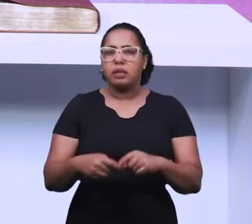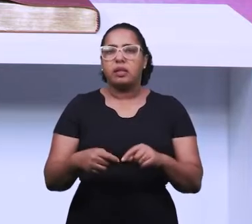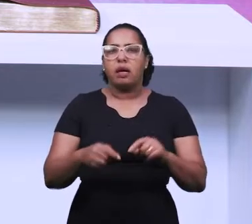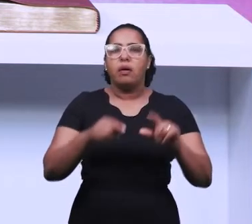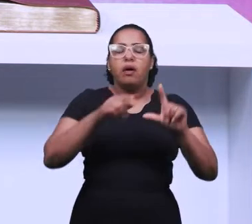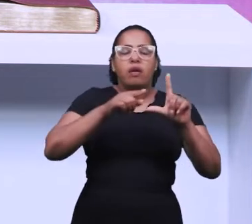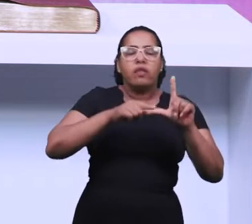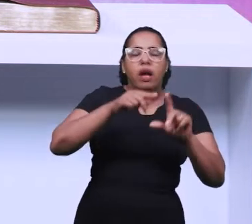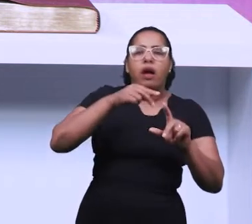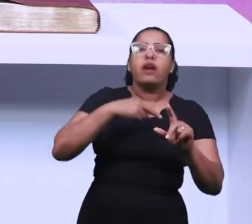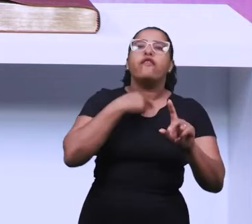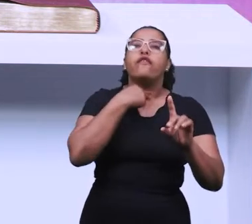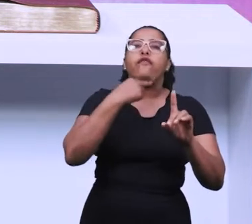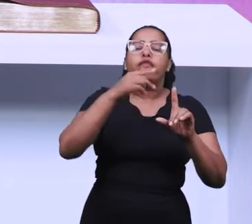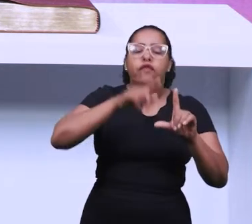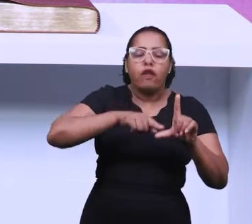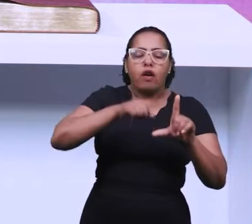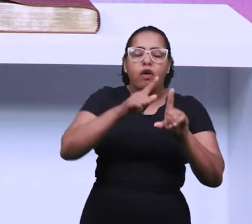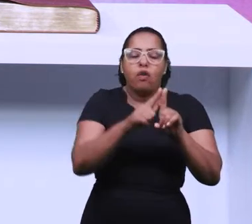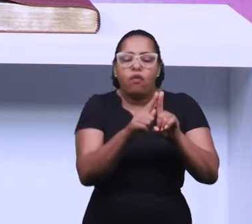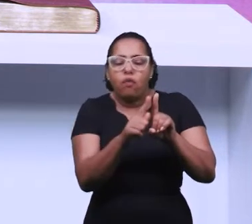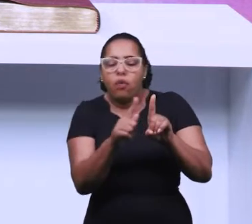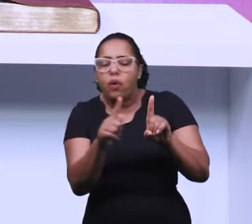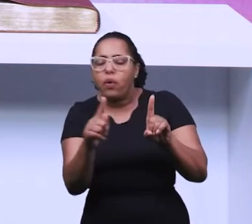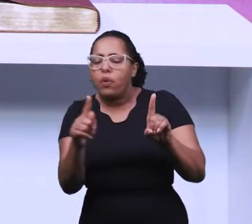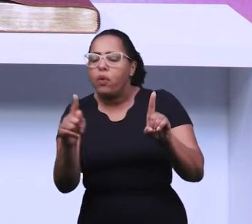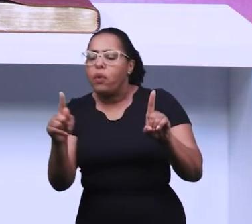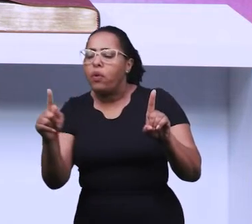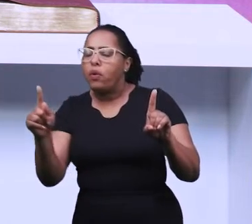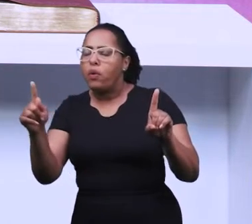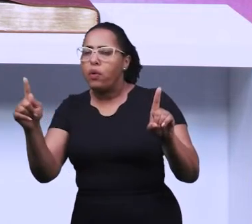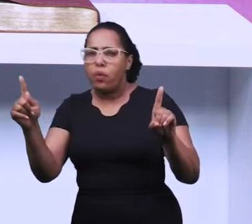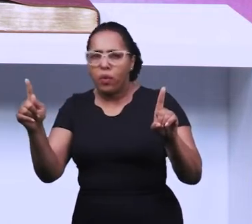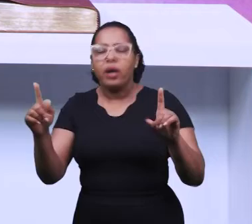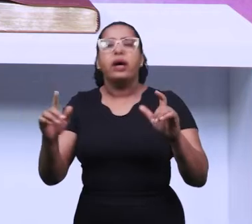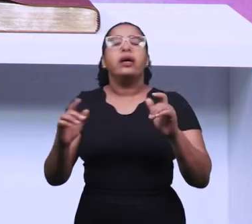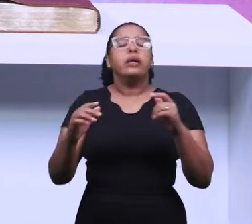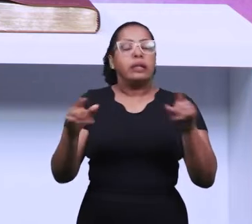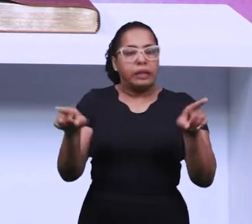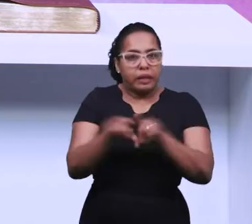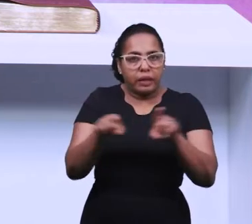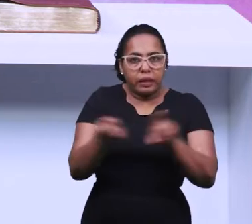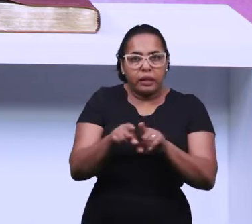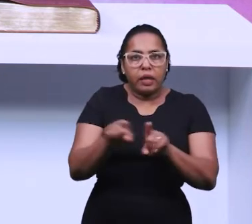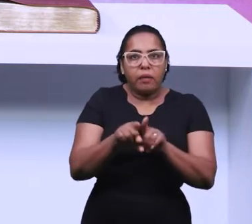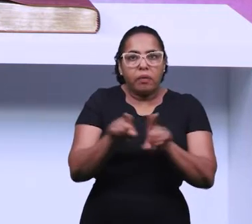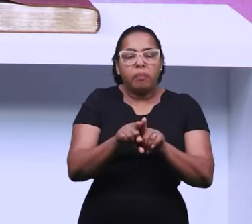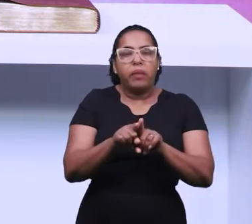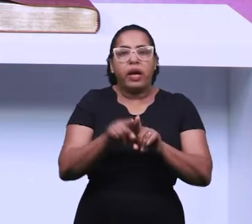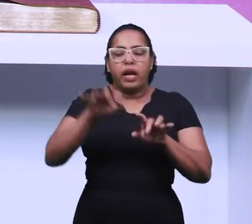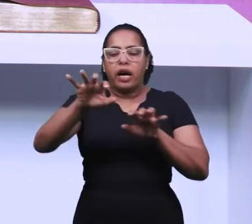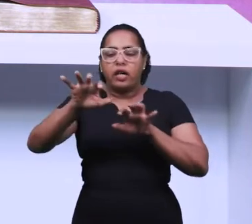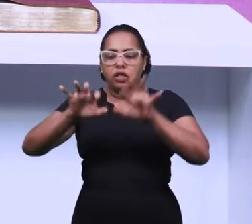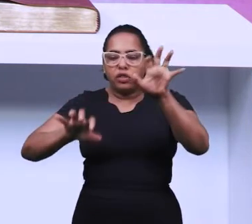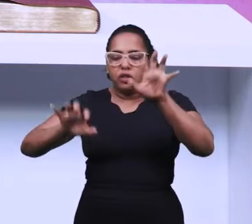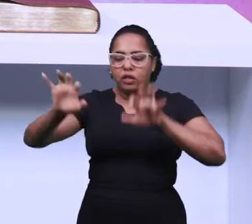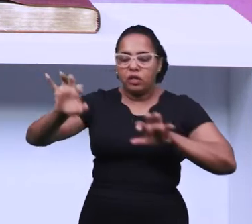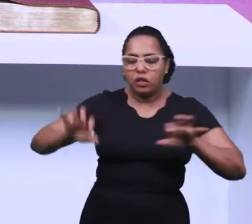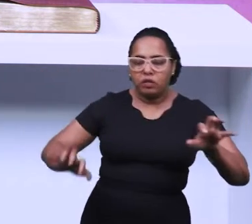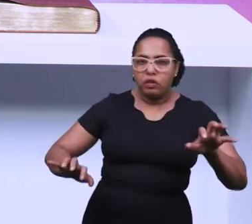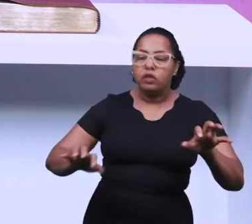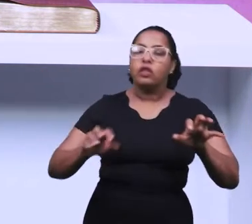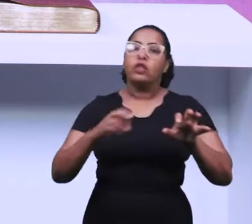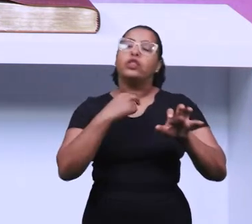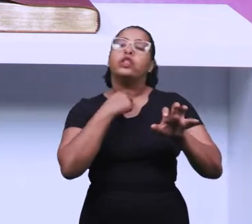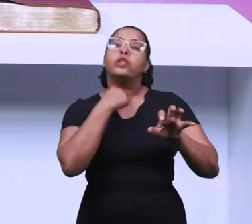trabalhar as extensões vocais, a tessitura vocal desse cantor. Devemos explorar as divisões das vozes,